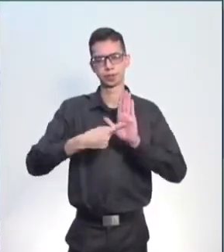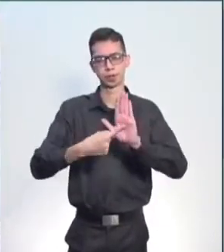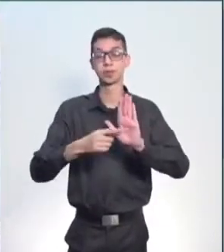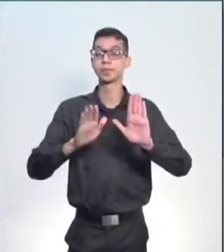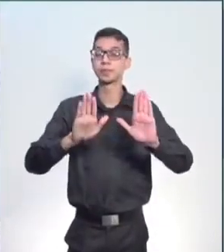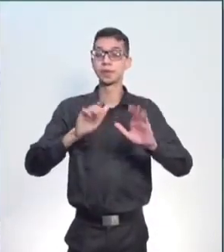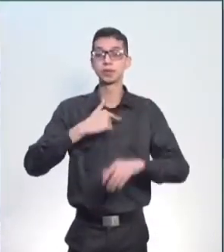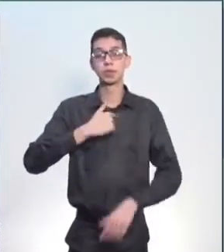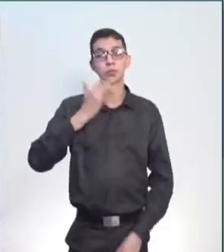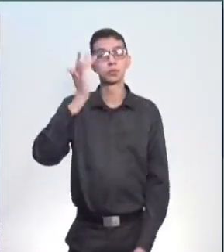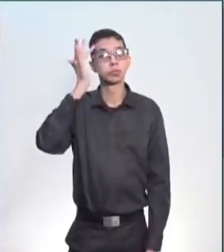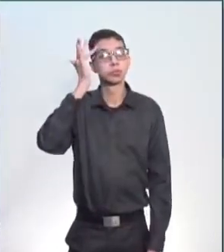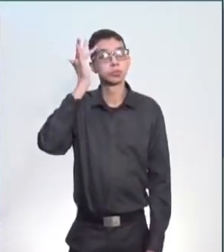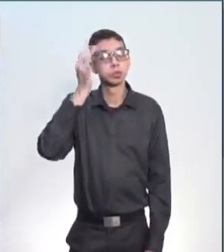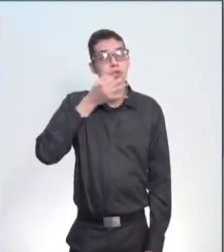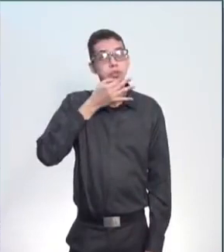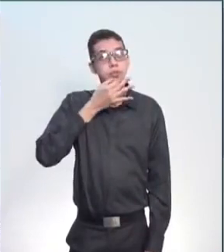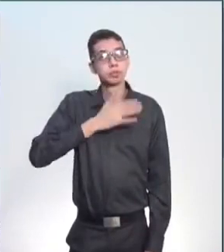esses são